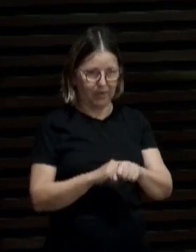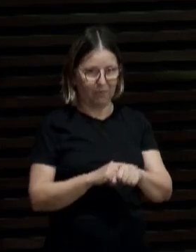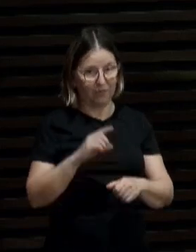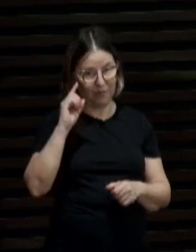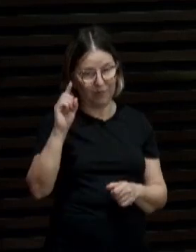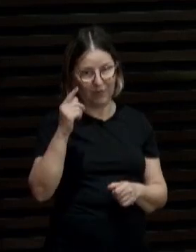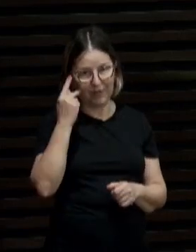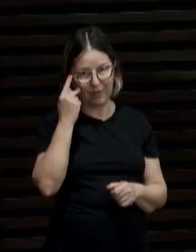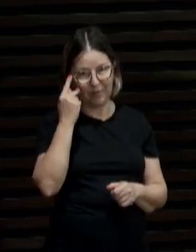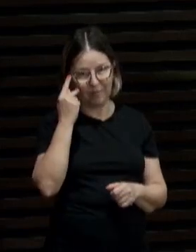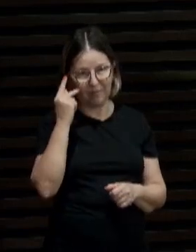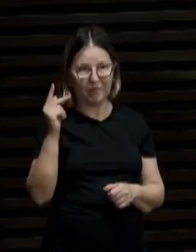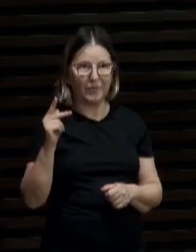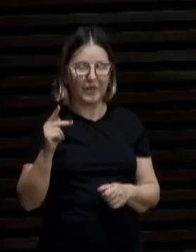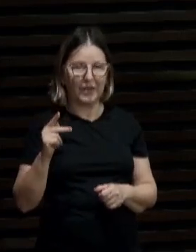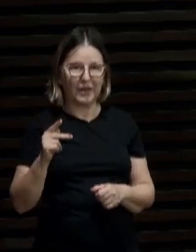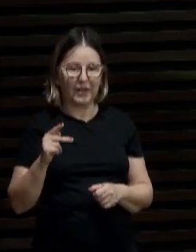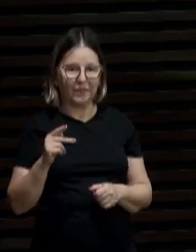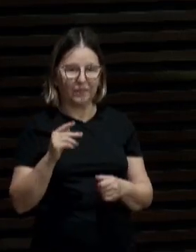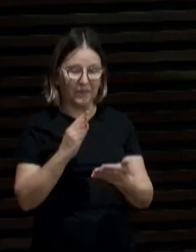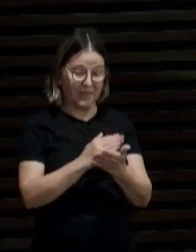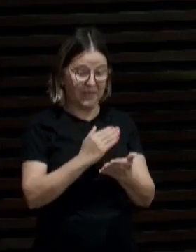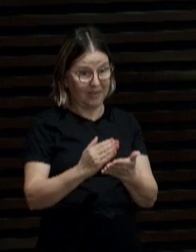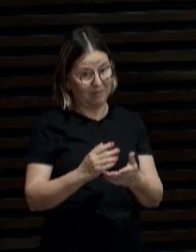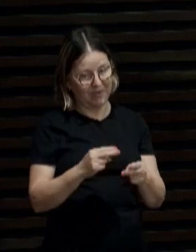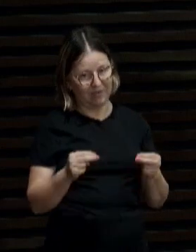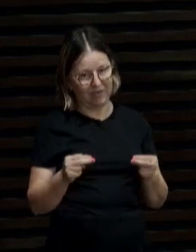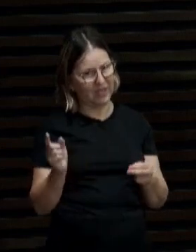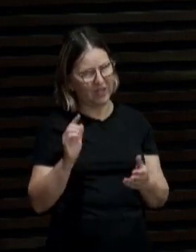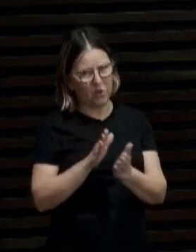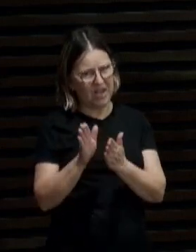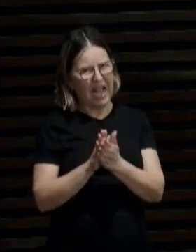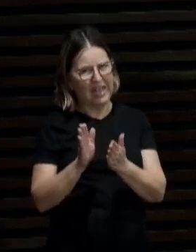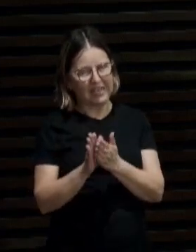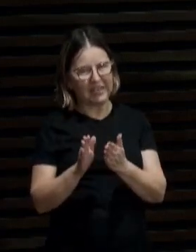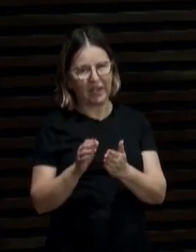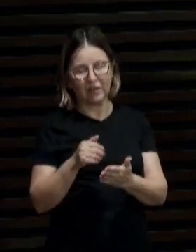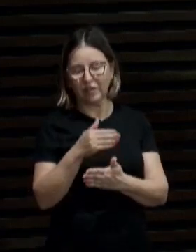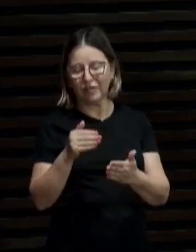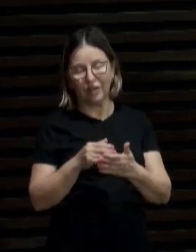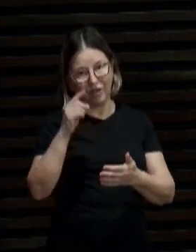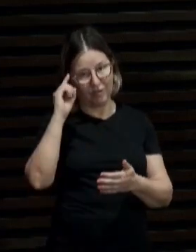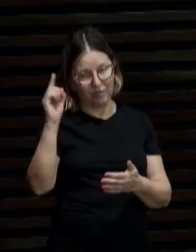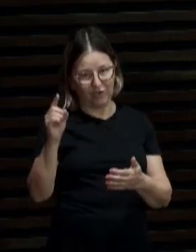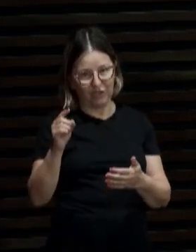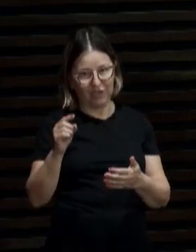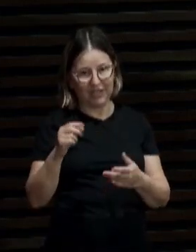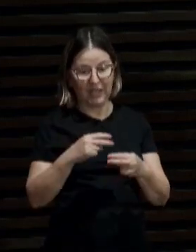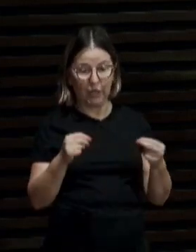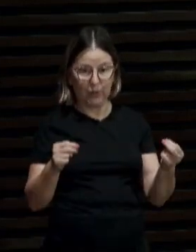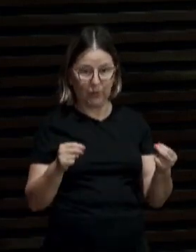é para gastar todo o nosso tempo em coisas que estão roubando o lugar do Senhor,